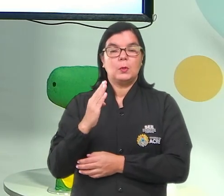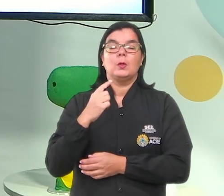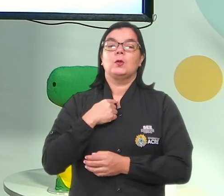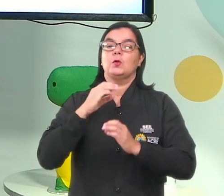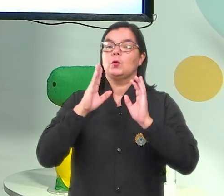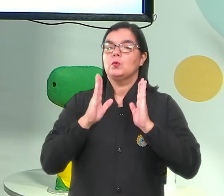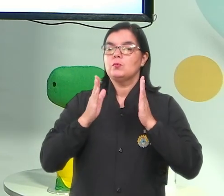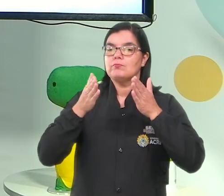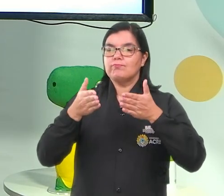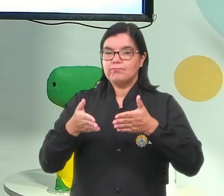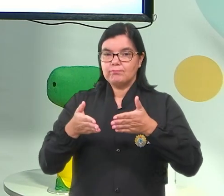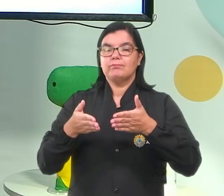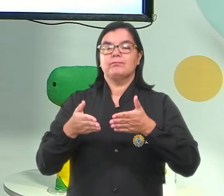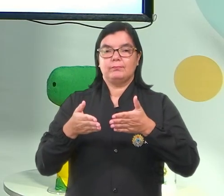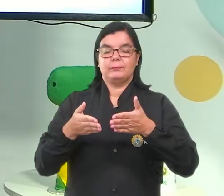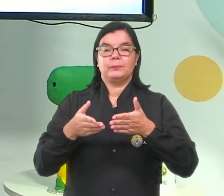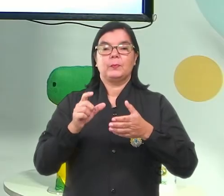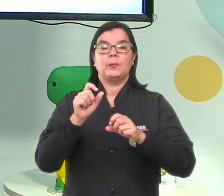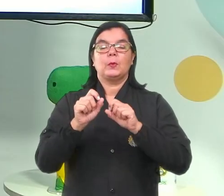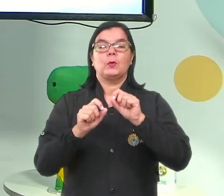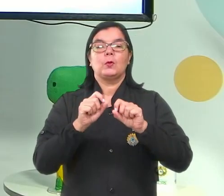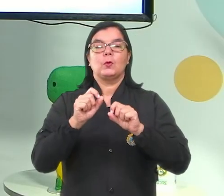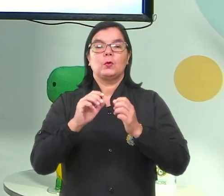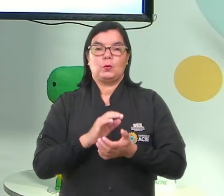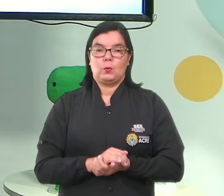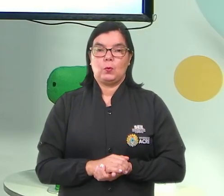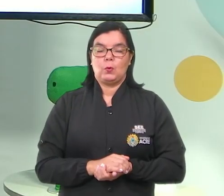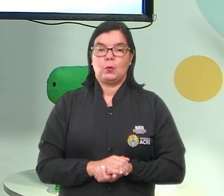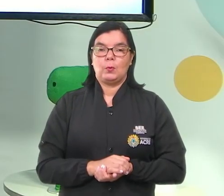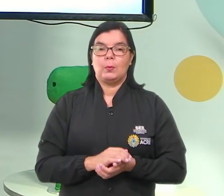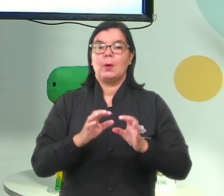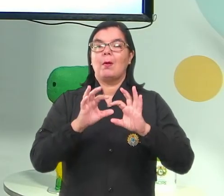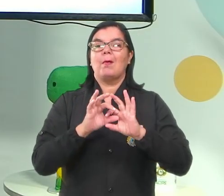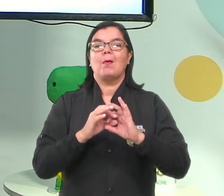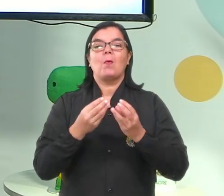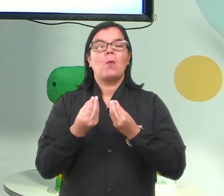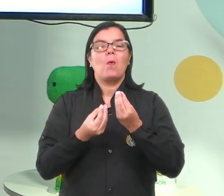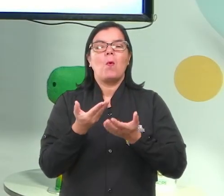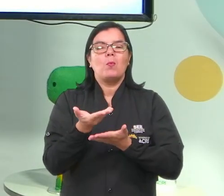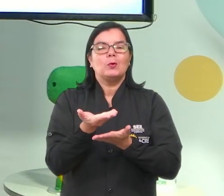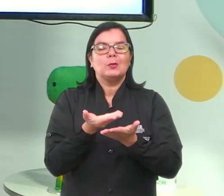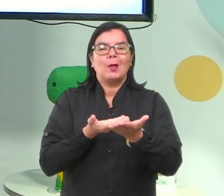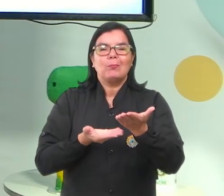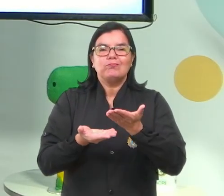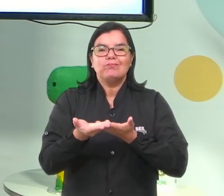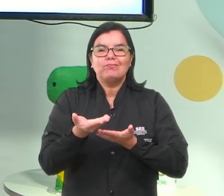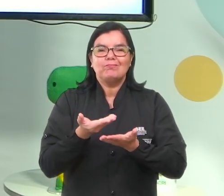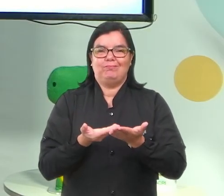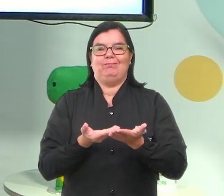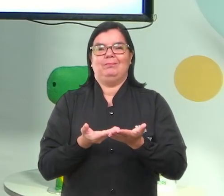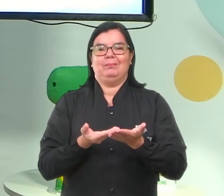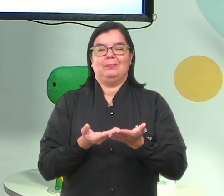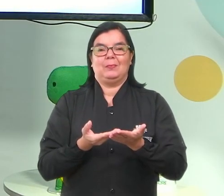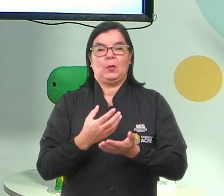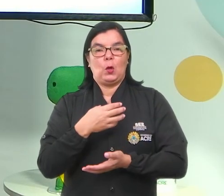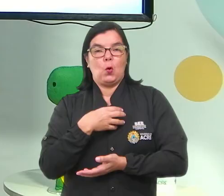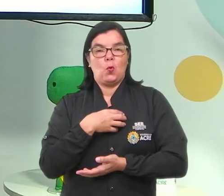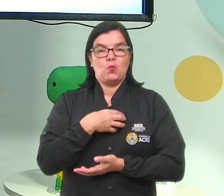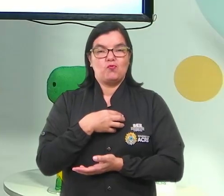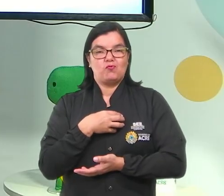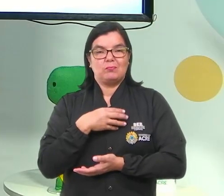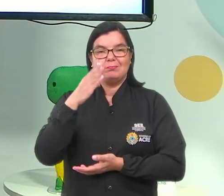frisa justamente a questão do lidar. Por isso que aqui aparece o